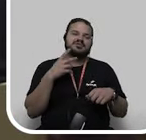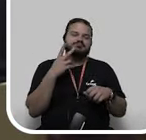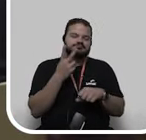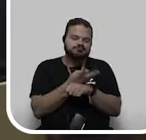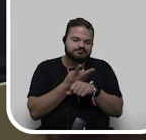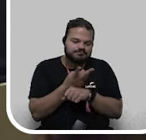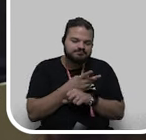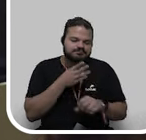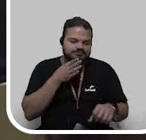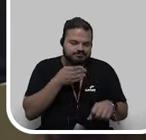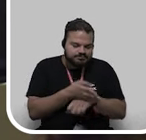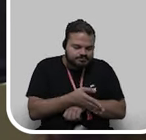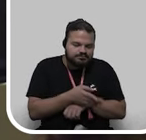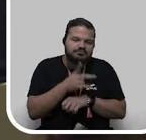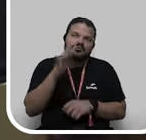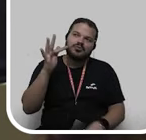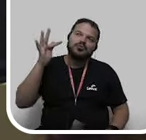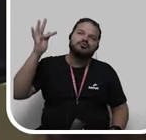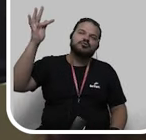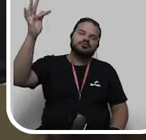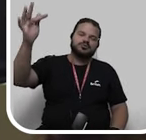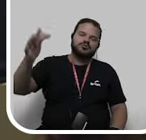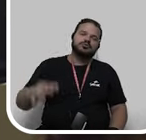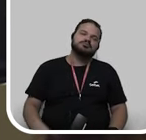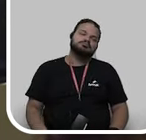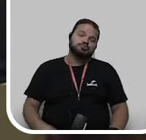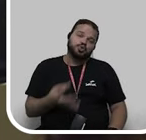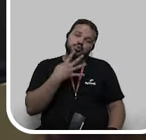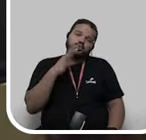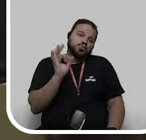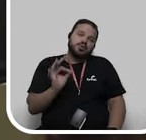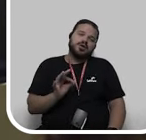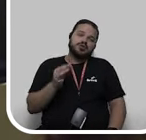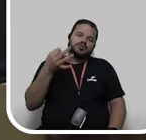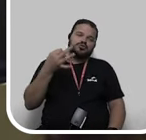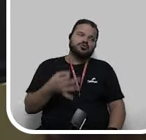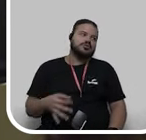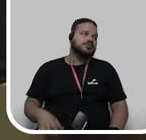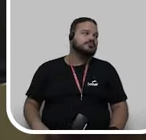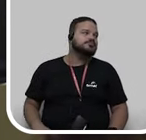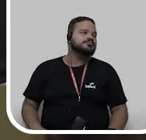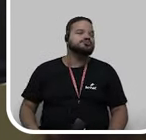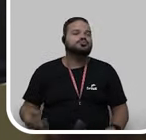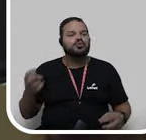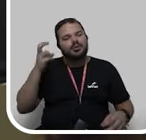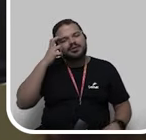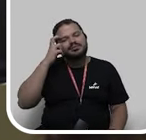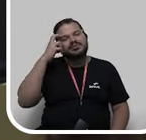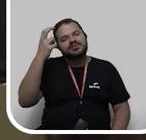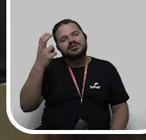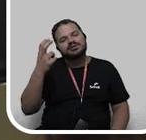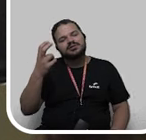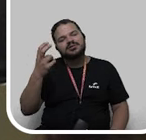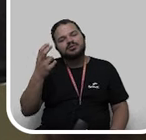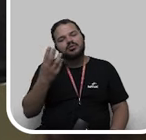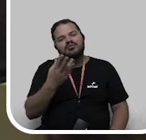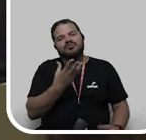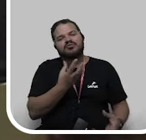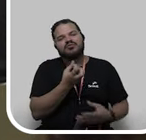indo para um futuro que a gente não conhece direito ainda, com inteligência artificial, com